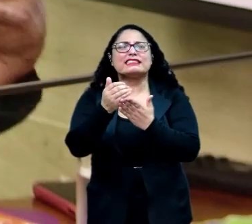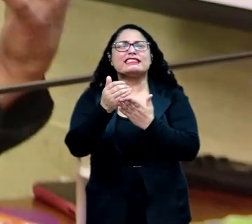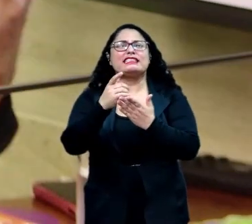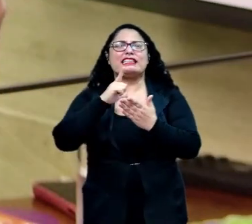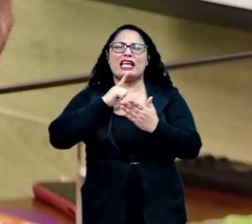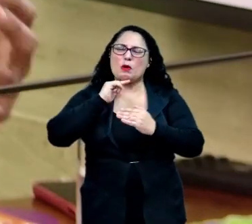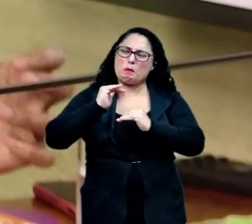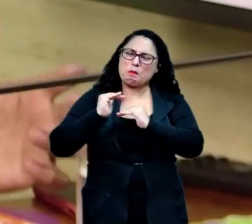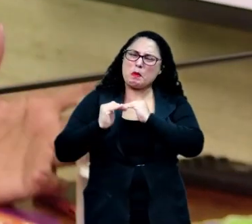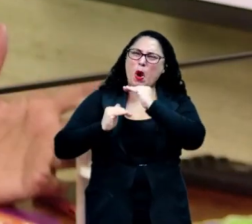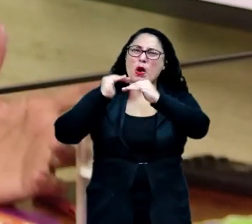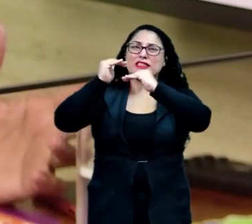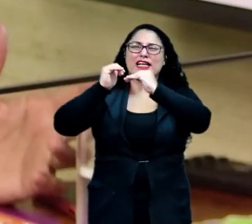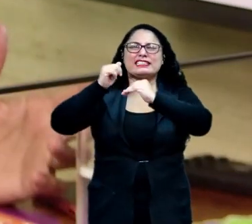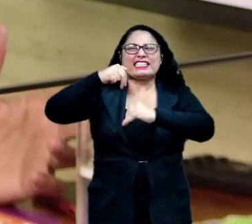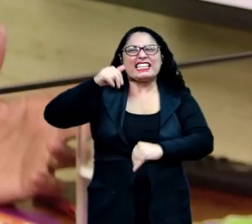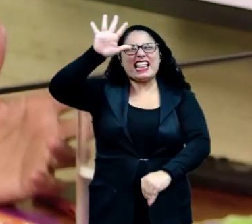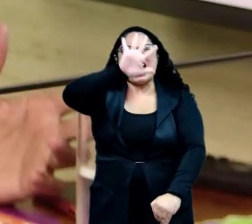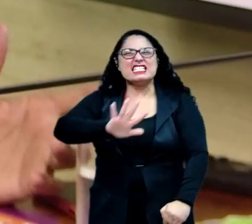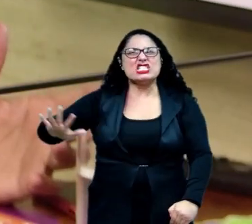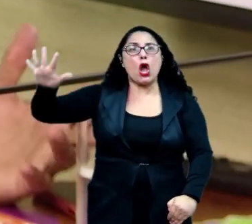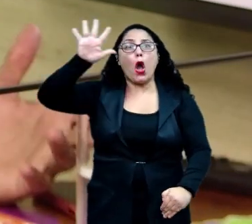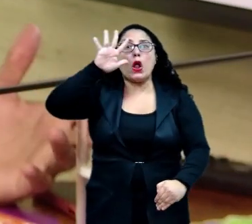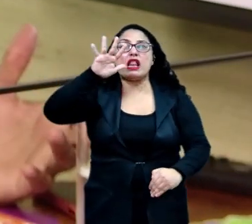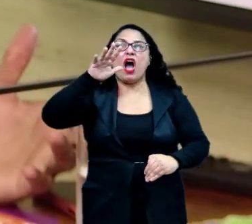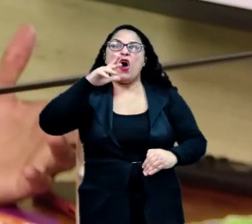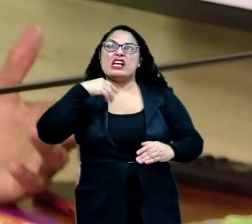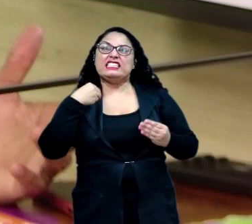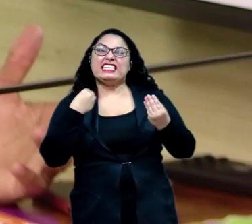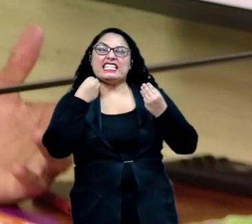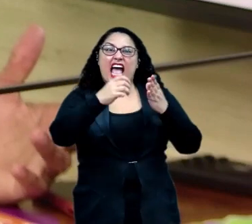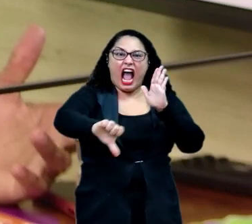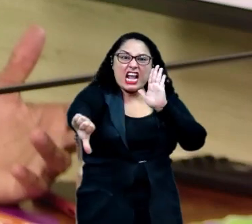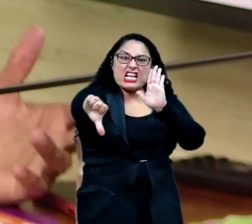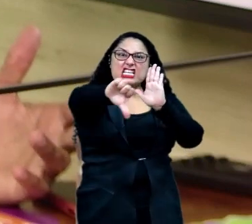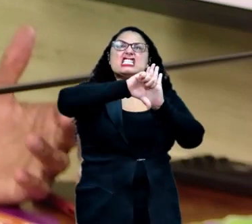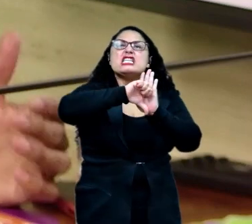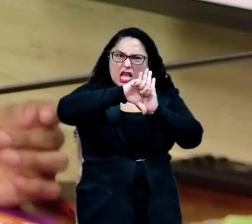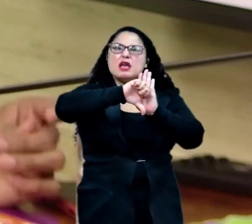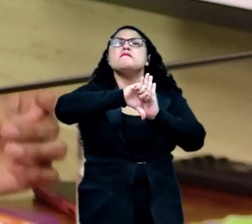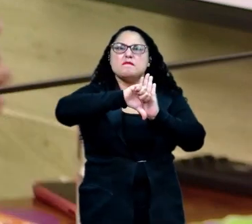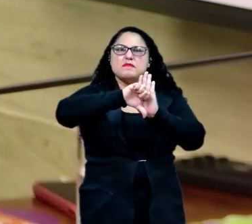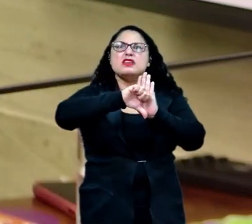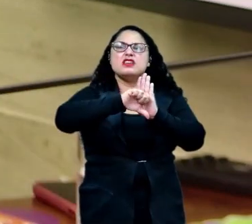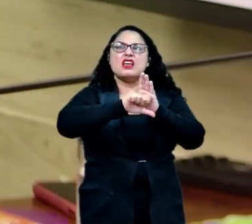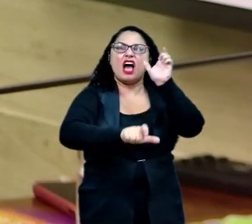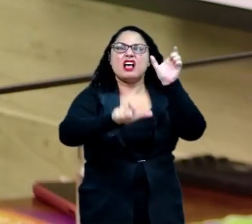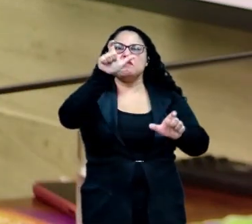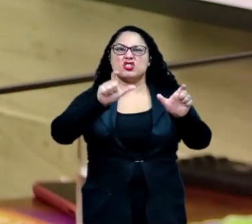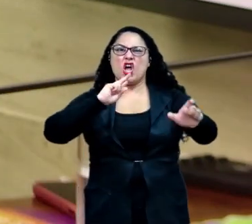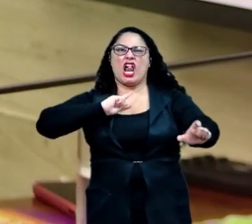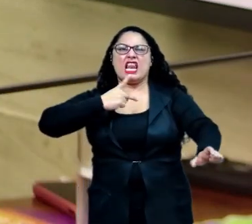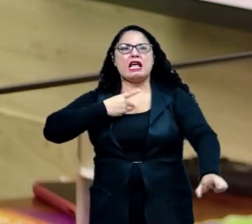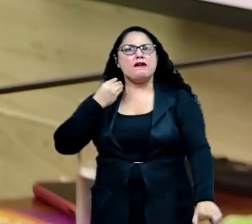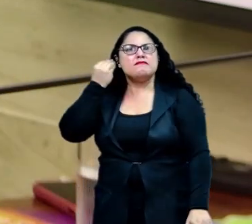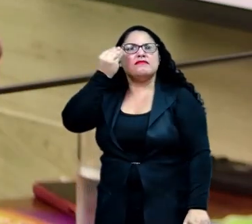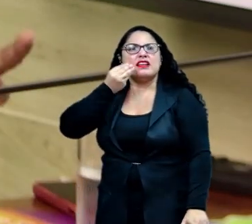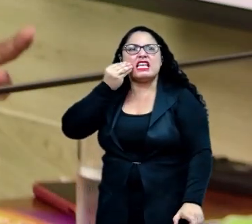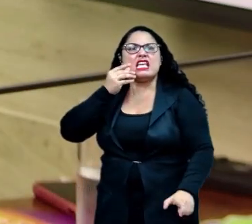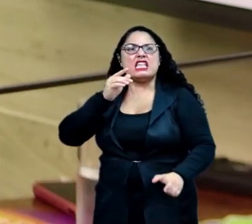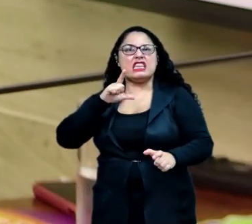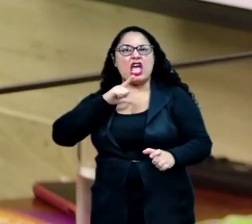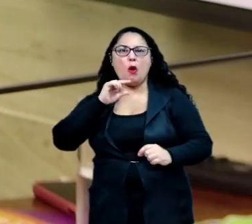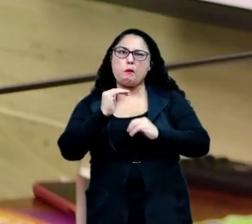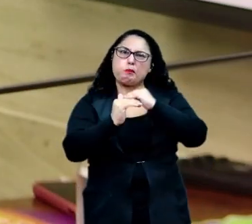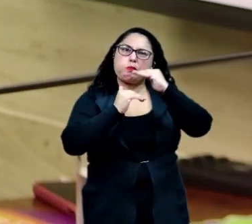um processo nacional de tentar criminalizar as vivências trans. E há também um processo para impedir que